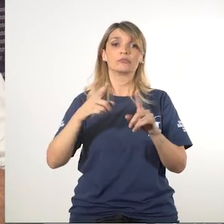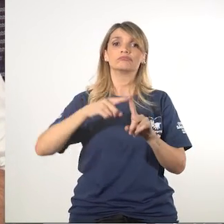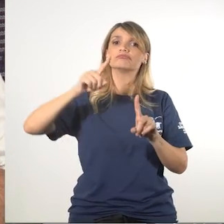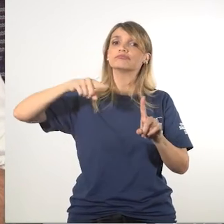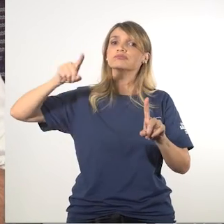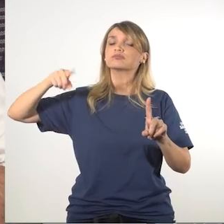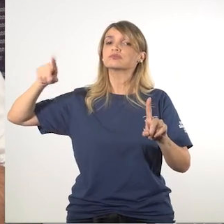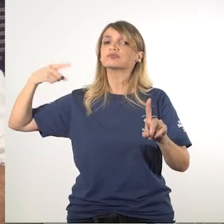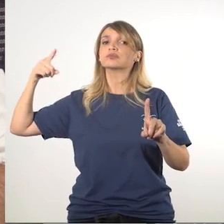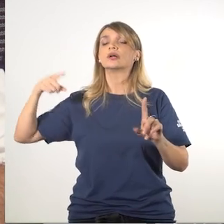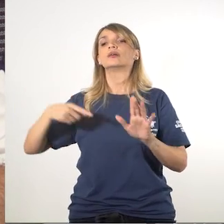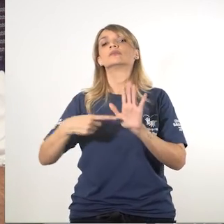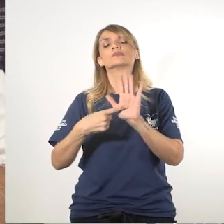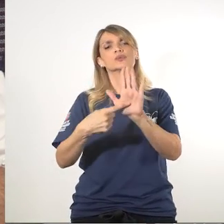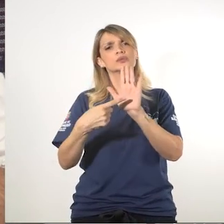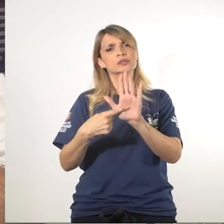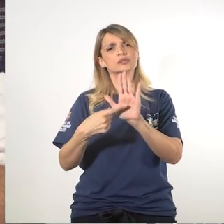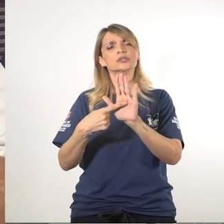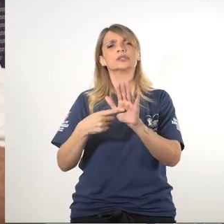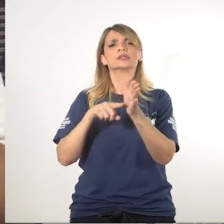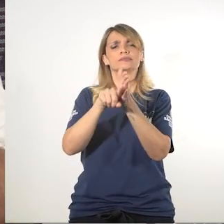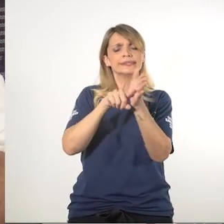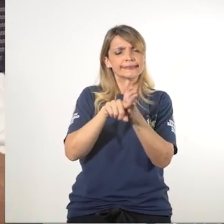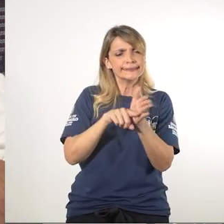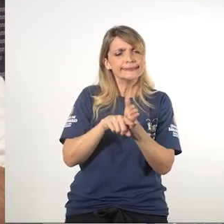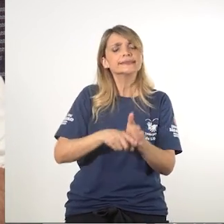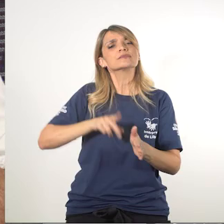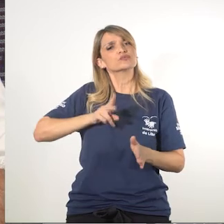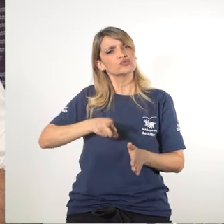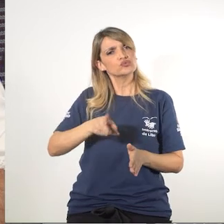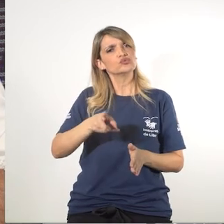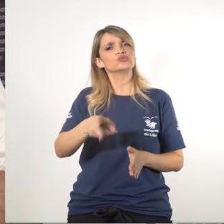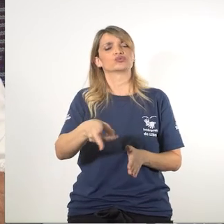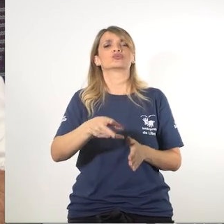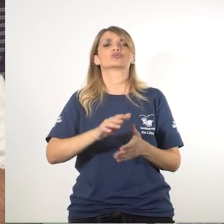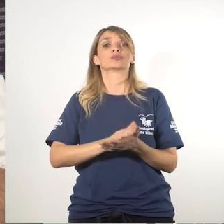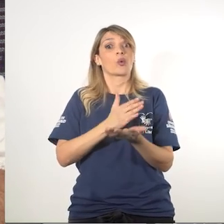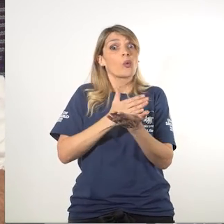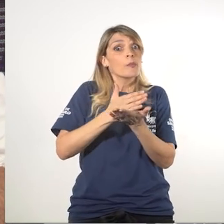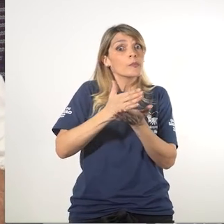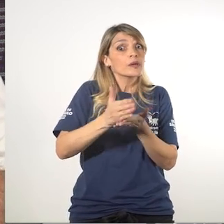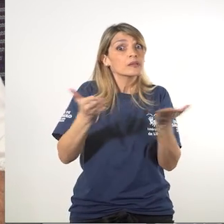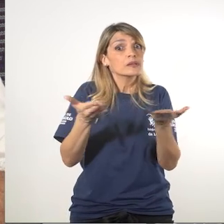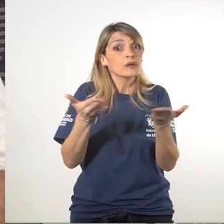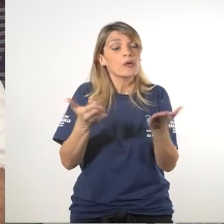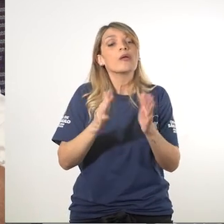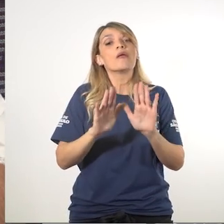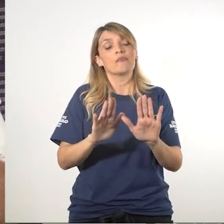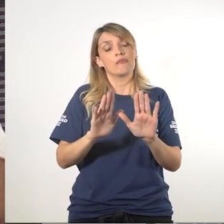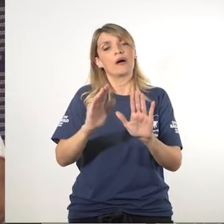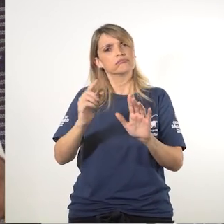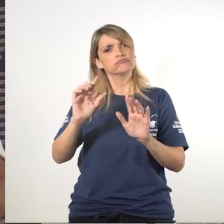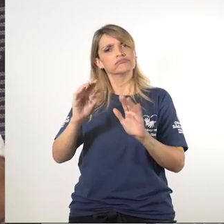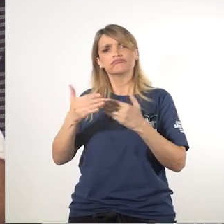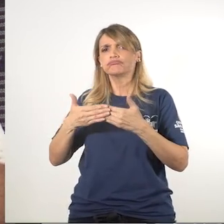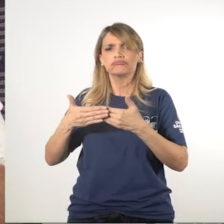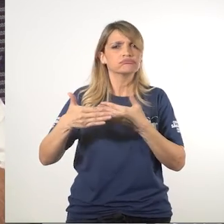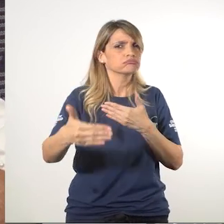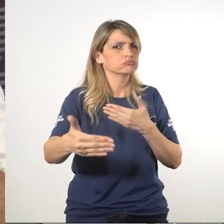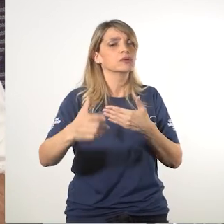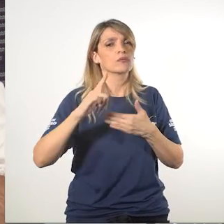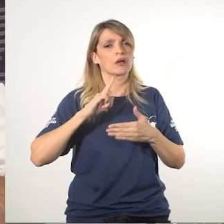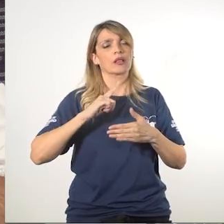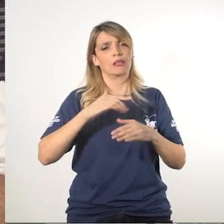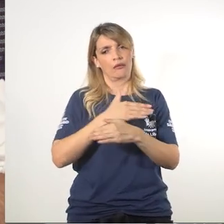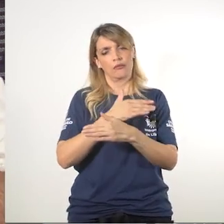município nós estamos passando, a pesquisa esse trabalho está se iniciando, e seguramente a gente terá a publicação desse trabalho